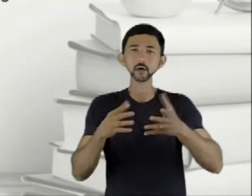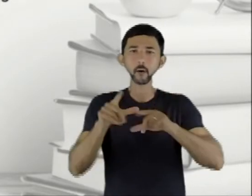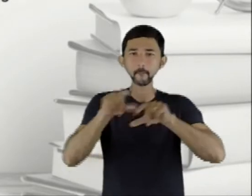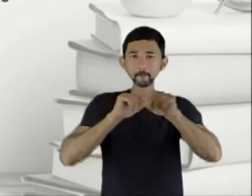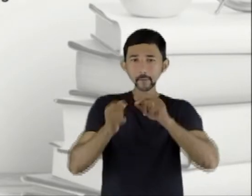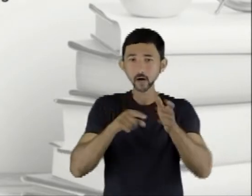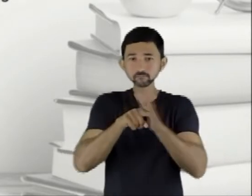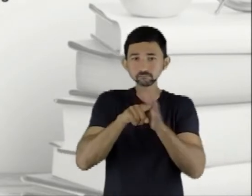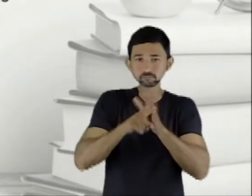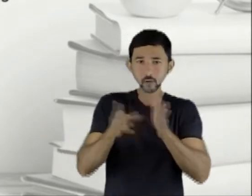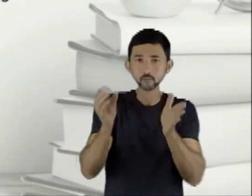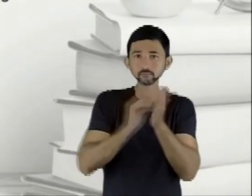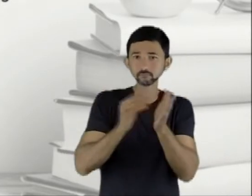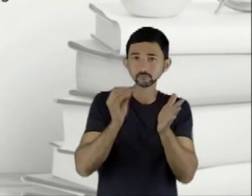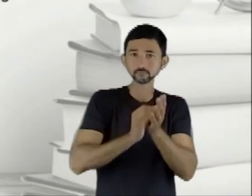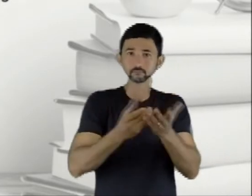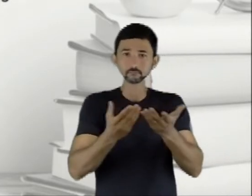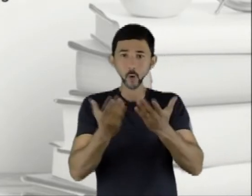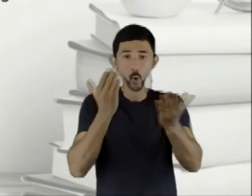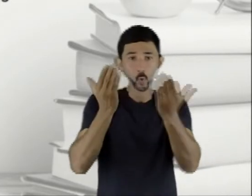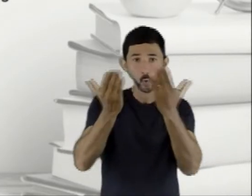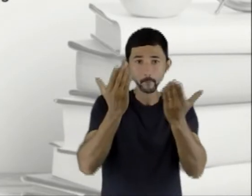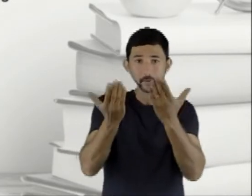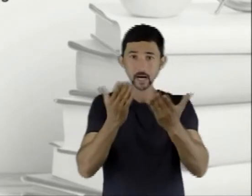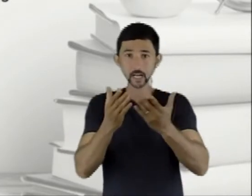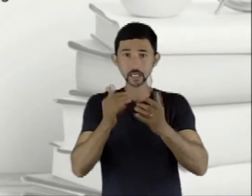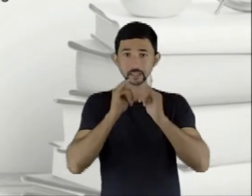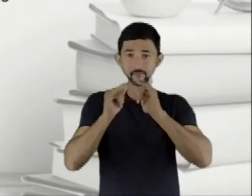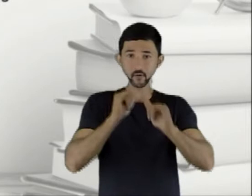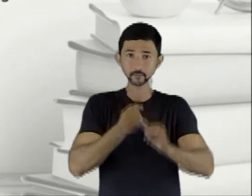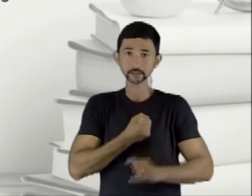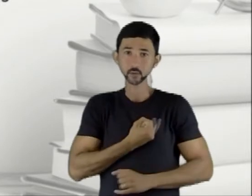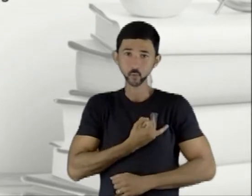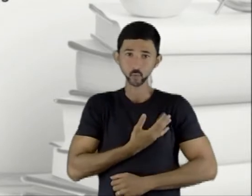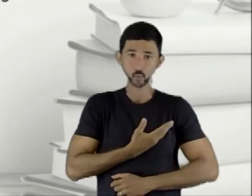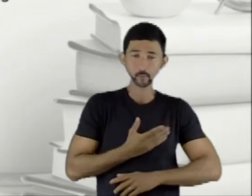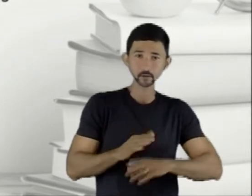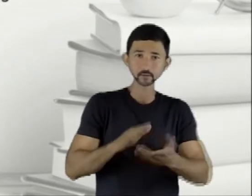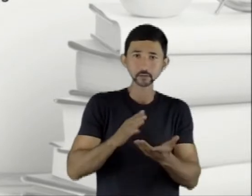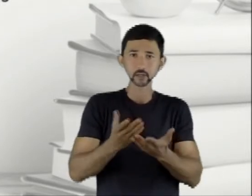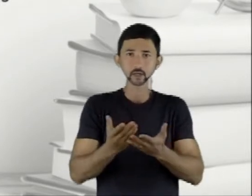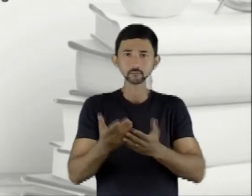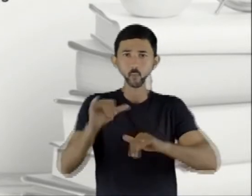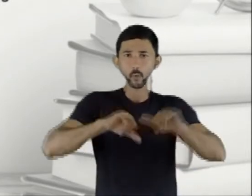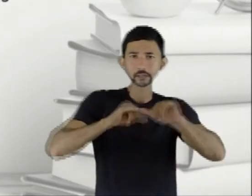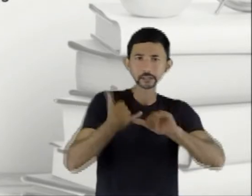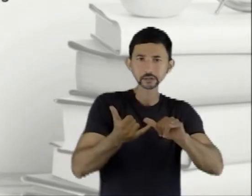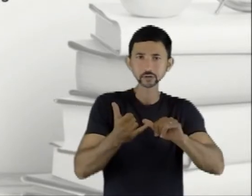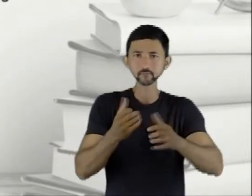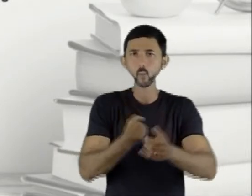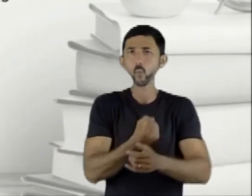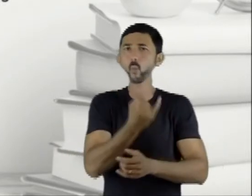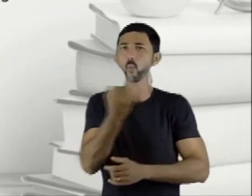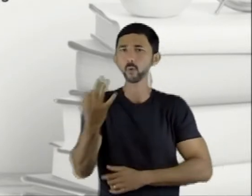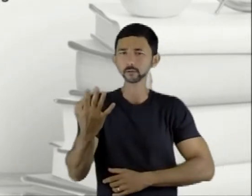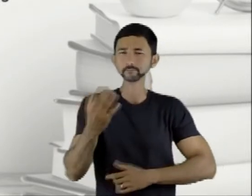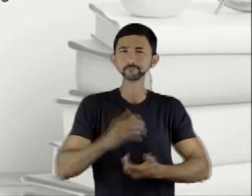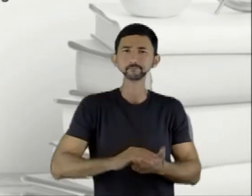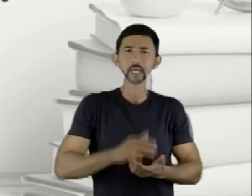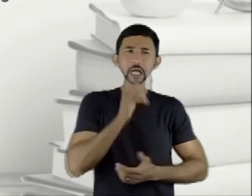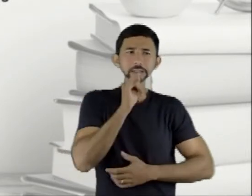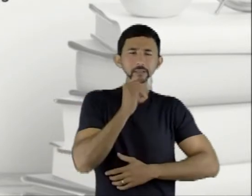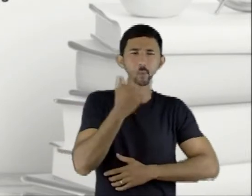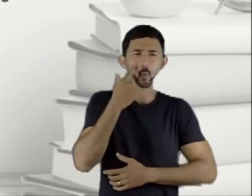coletados, comparando informações quantitativas ou qualitativas, certo? Em algum momento você já deve